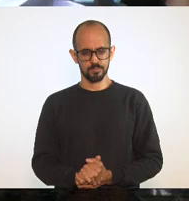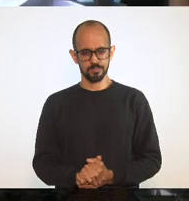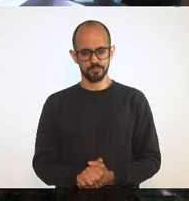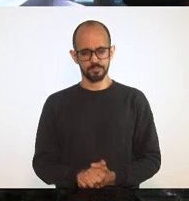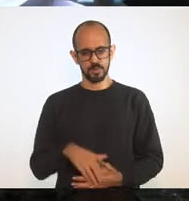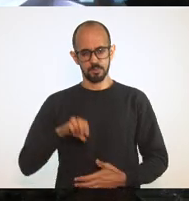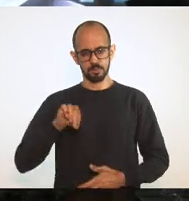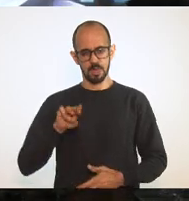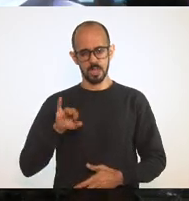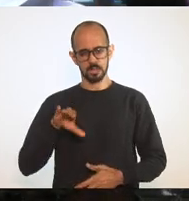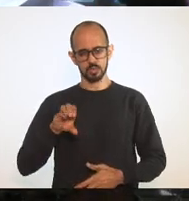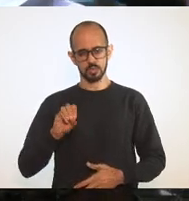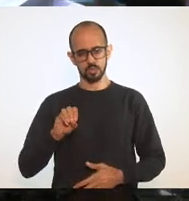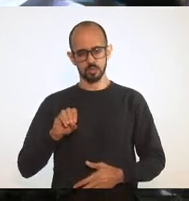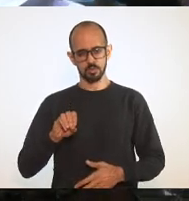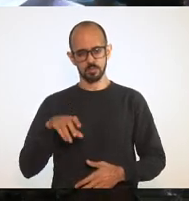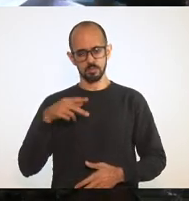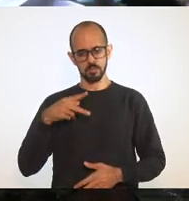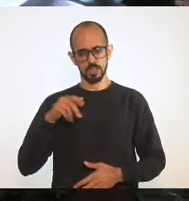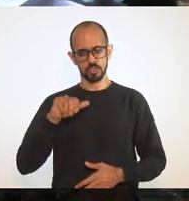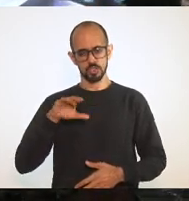Pacheco.